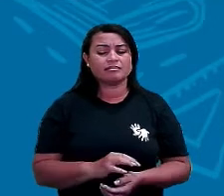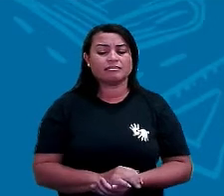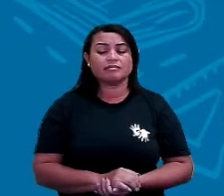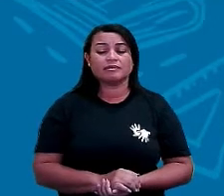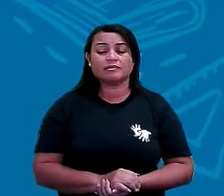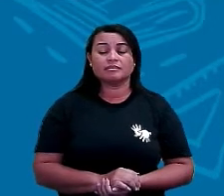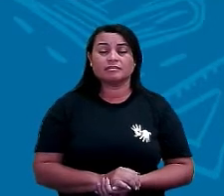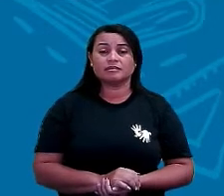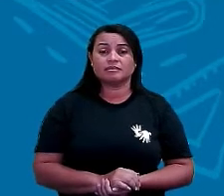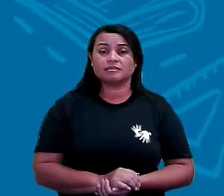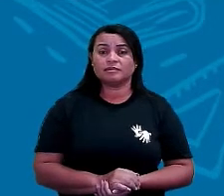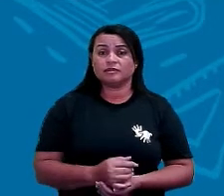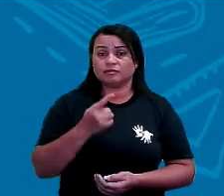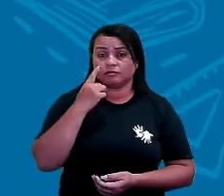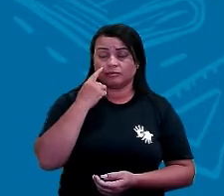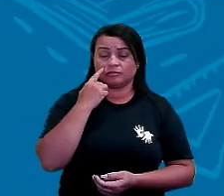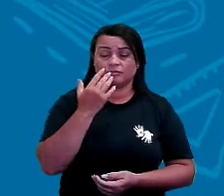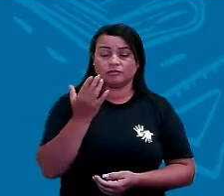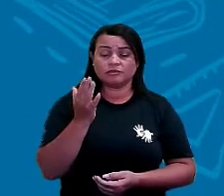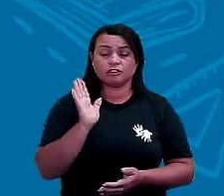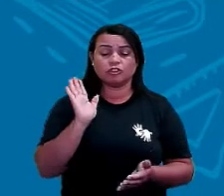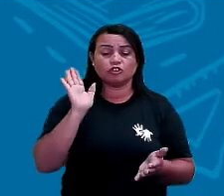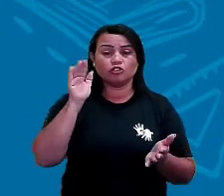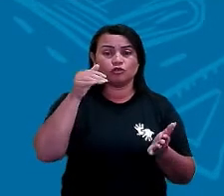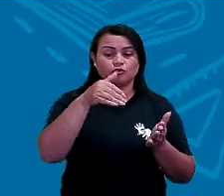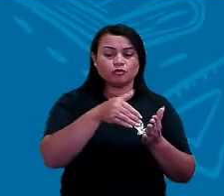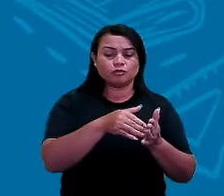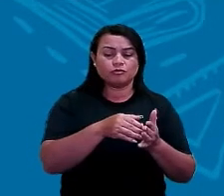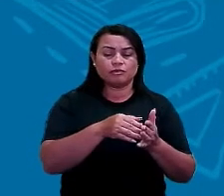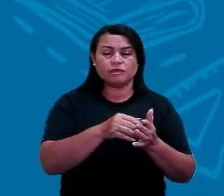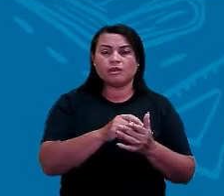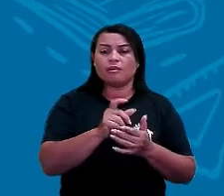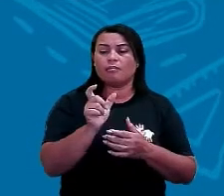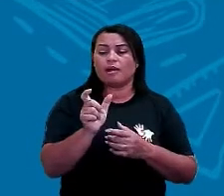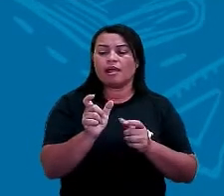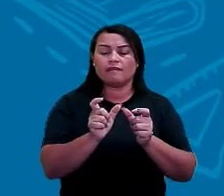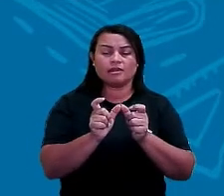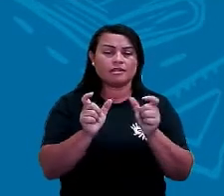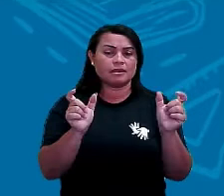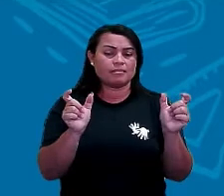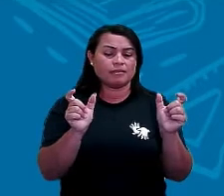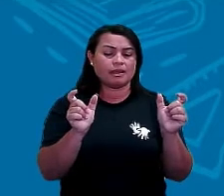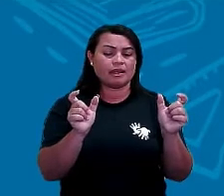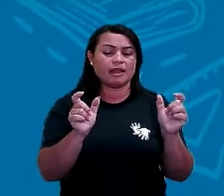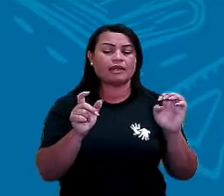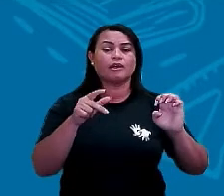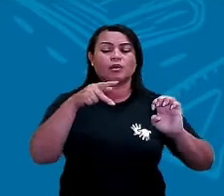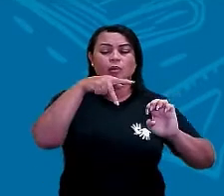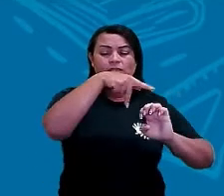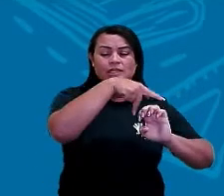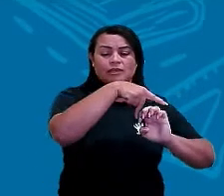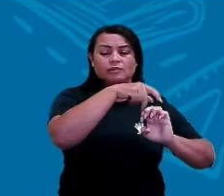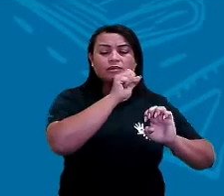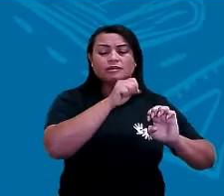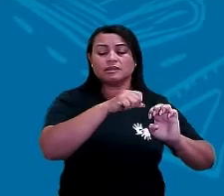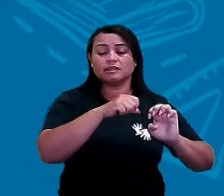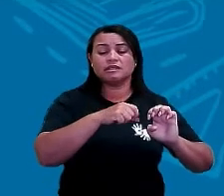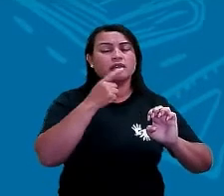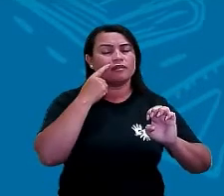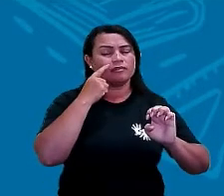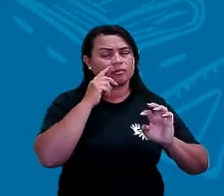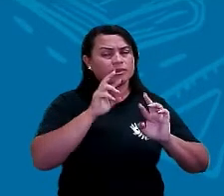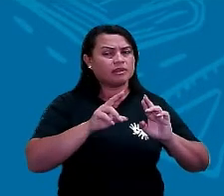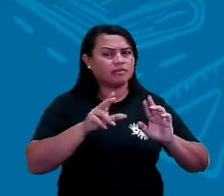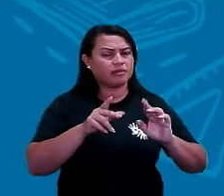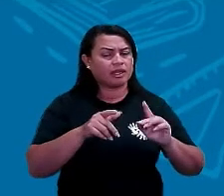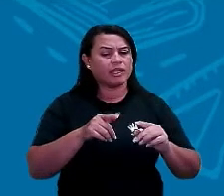Então, no final, nesse caso, foi usado no final, né? Ele separado com o acento. A gente viu a